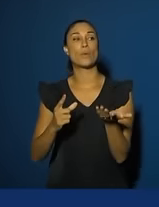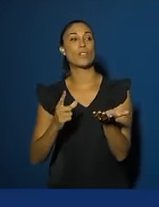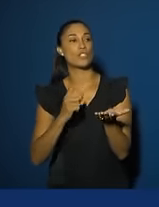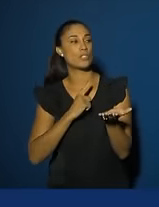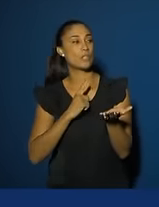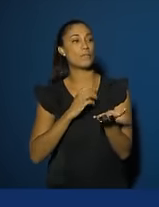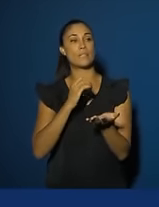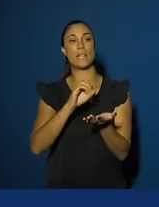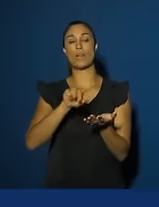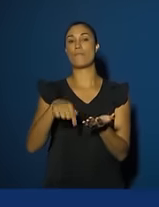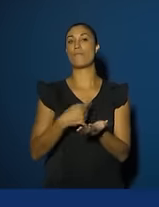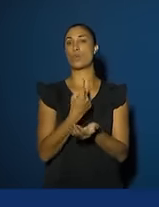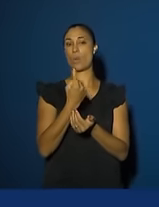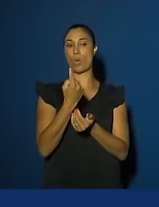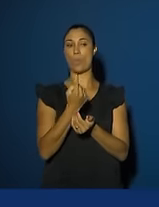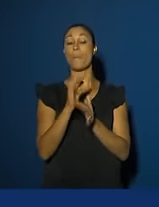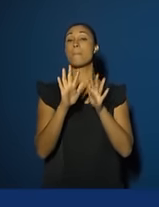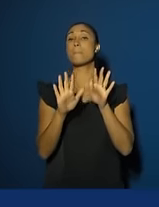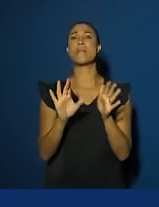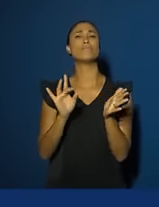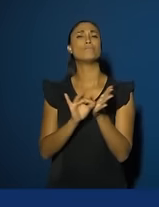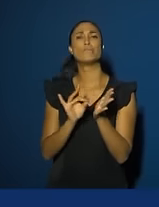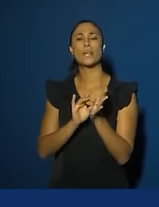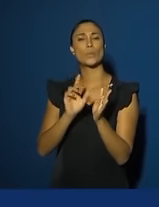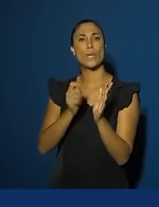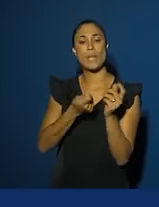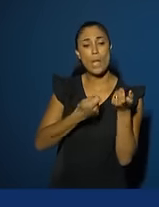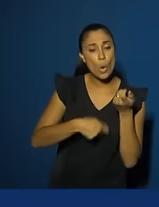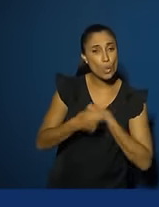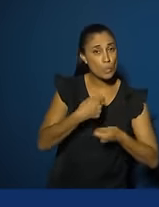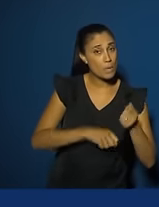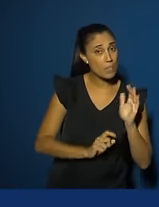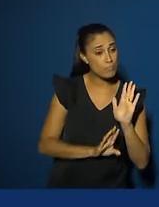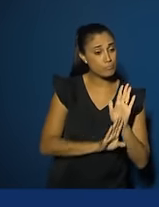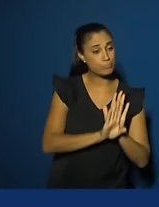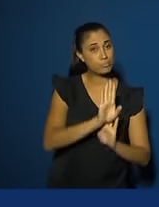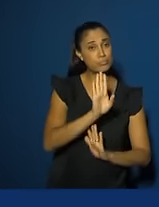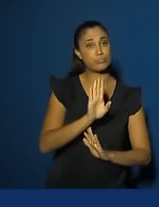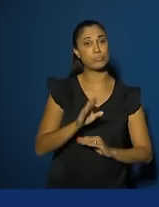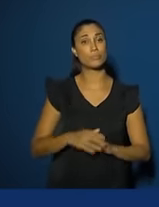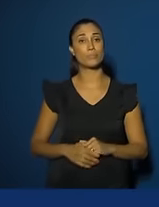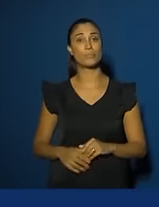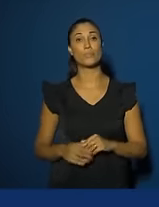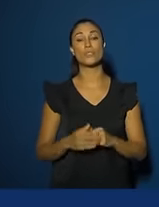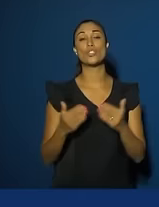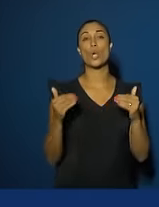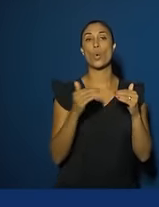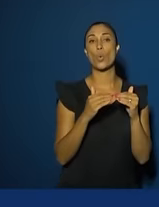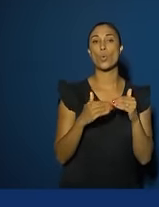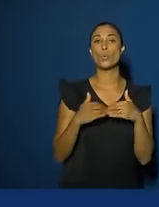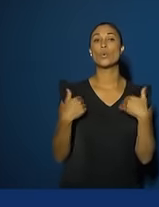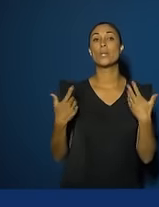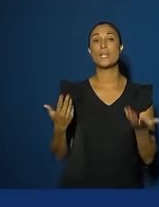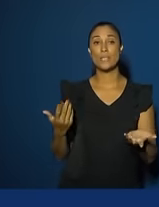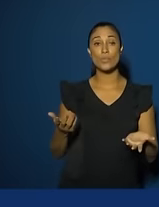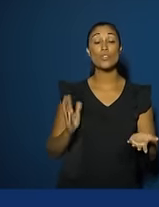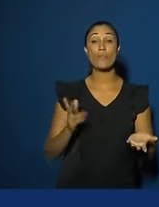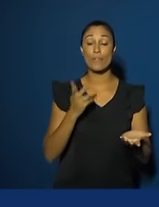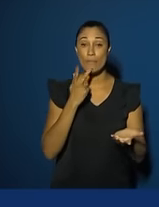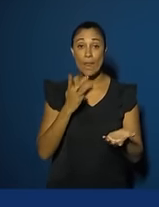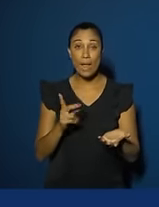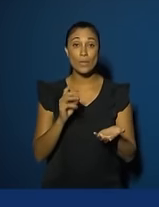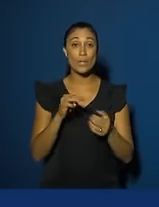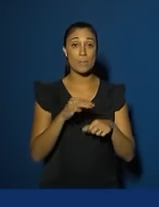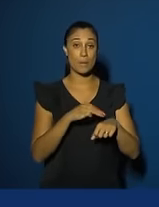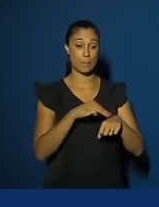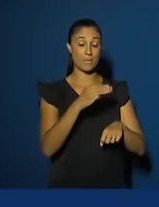aí 0,1 mas o fato é que a economia desaquecer total no segundo semestre do ano passado e isso foi alertado pelo pelo